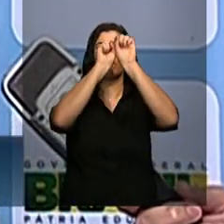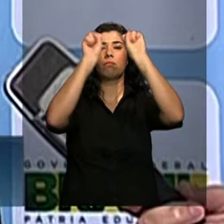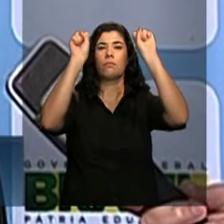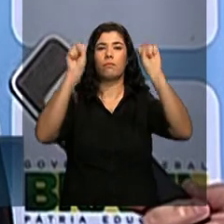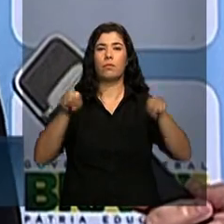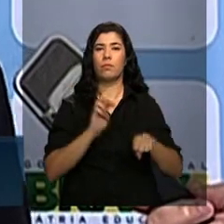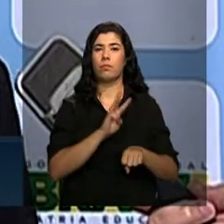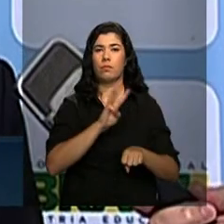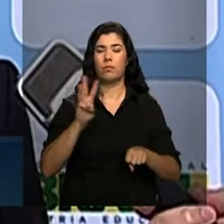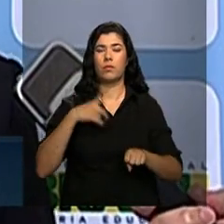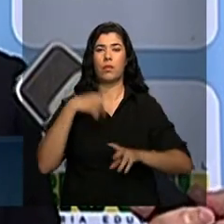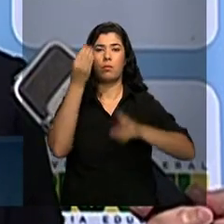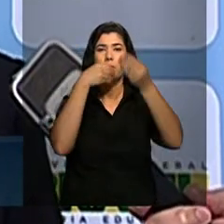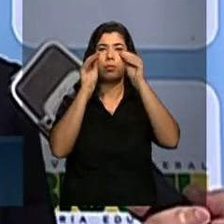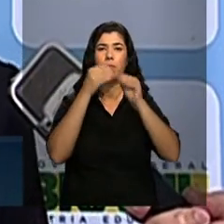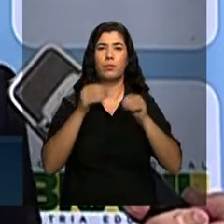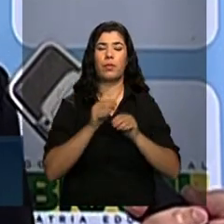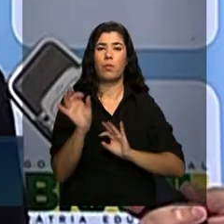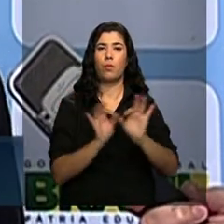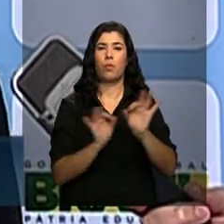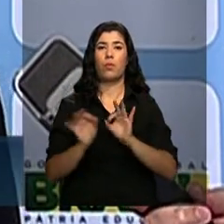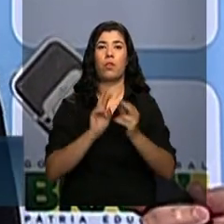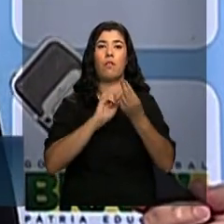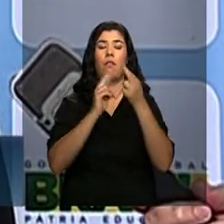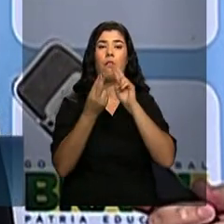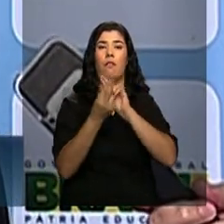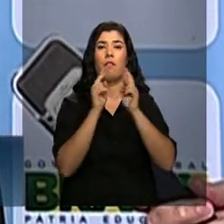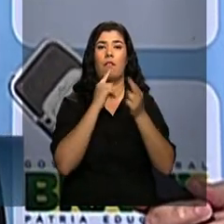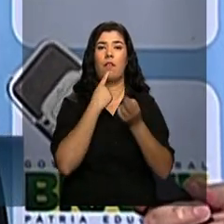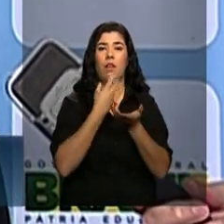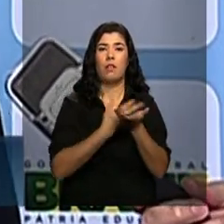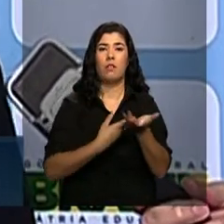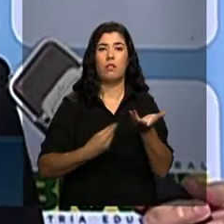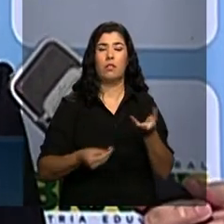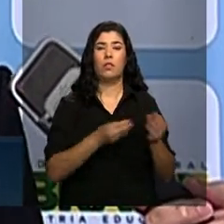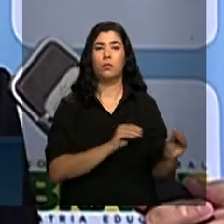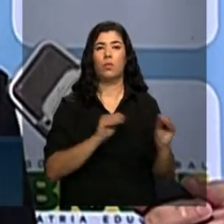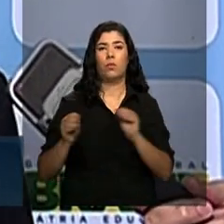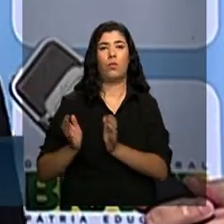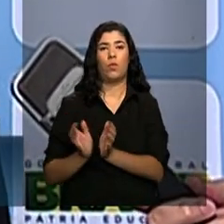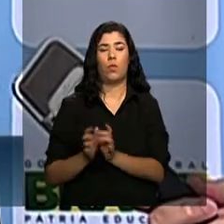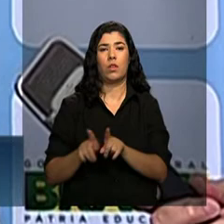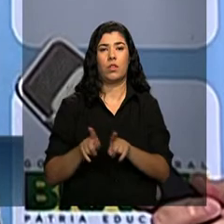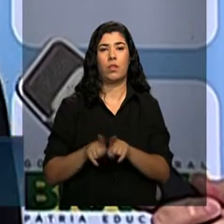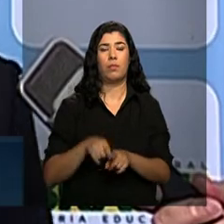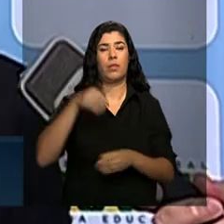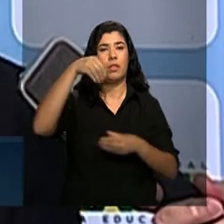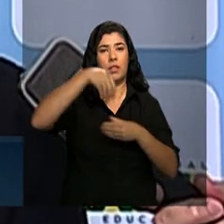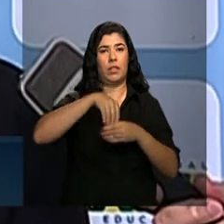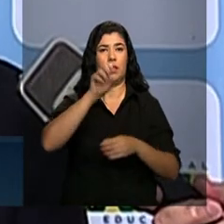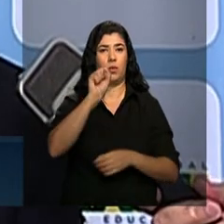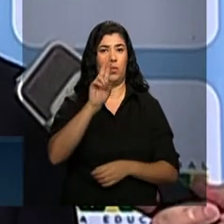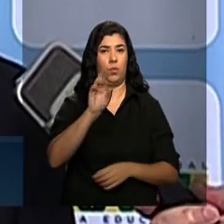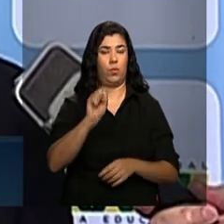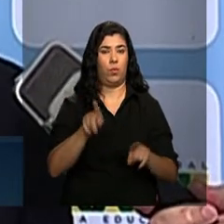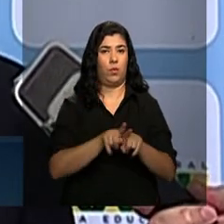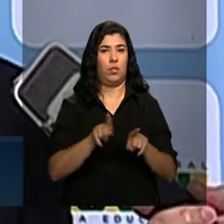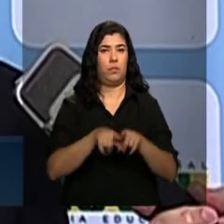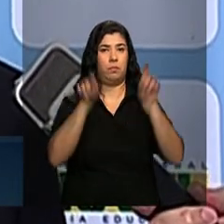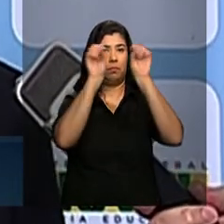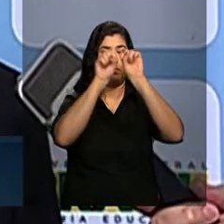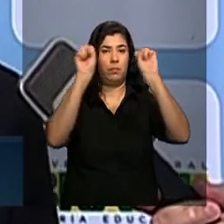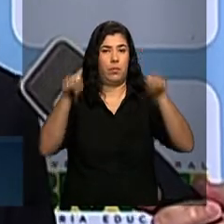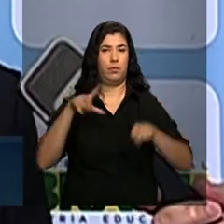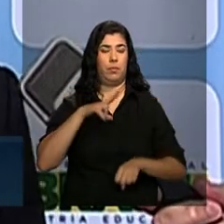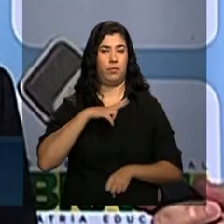de transfusão de sangue. O ano passado foram mais de 3 milhões de transfusões feitas no SUS e nos sistemas privados,